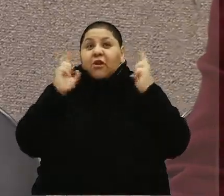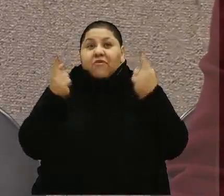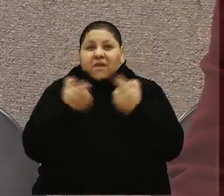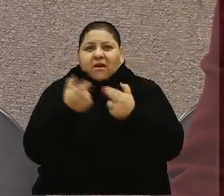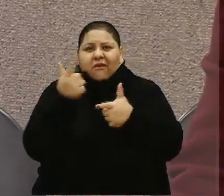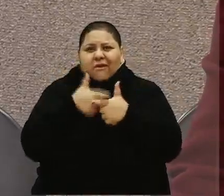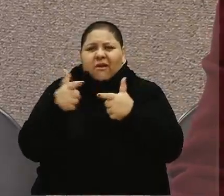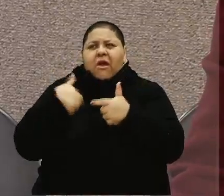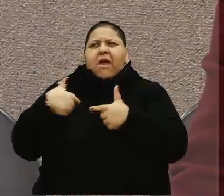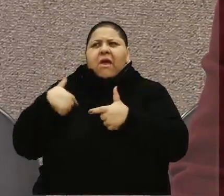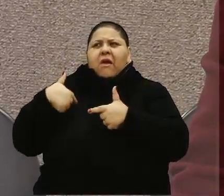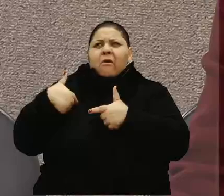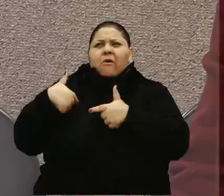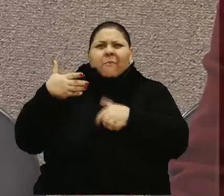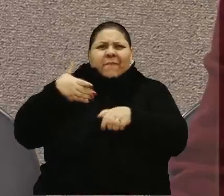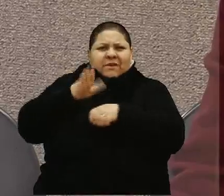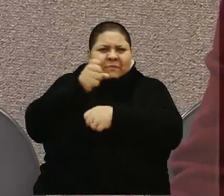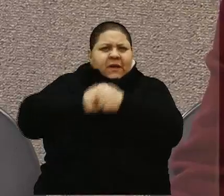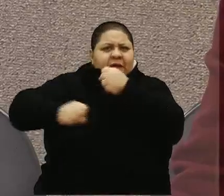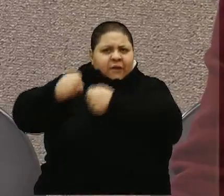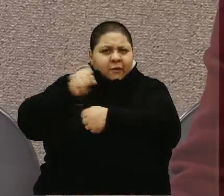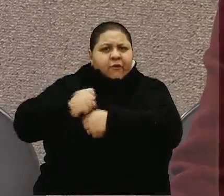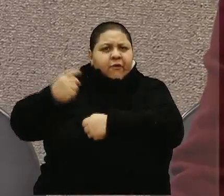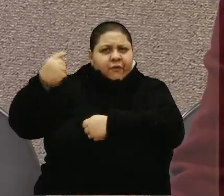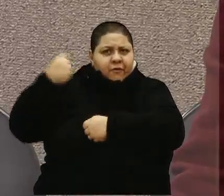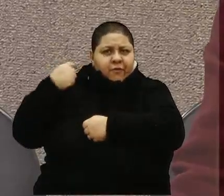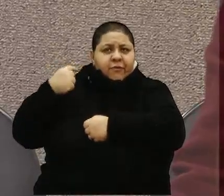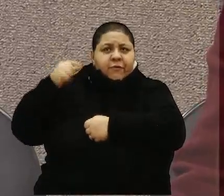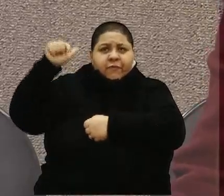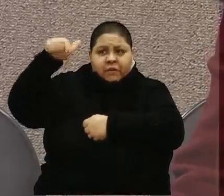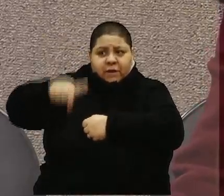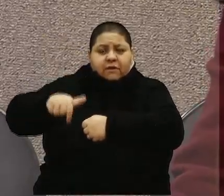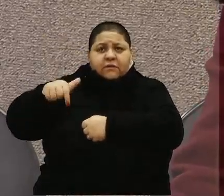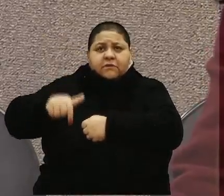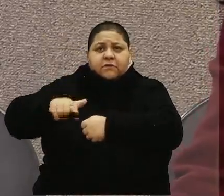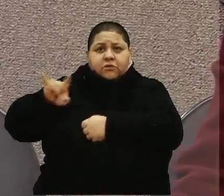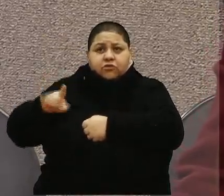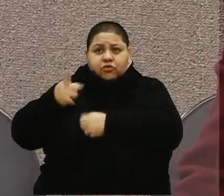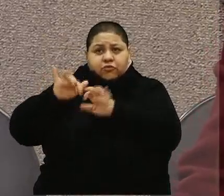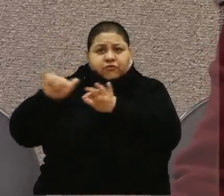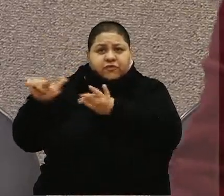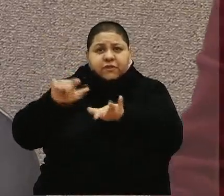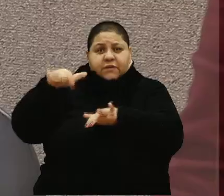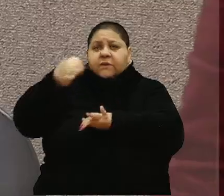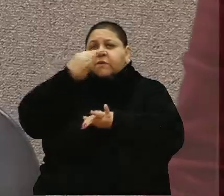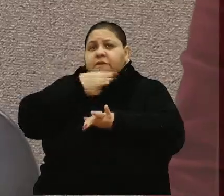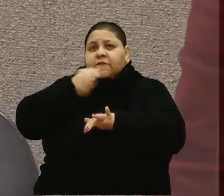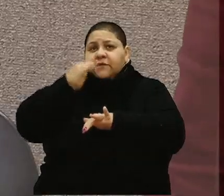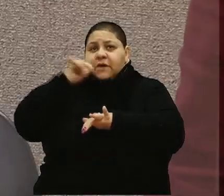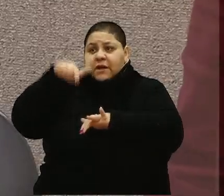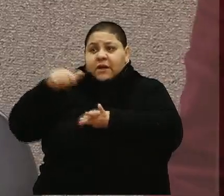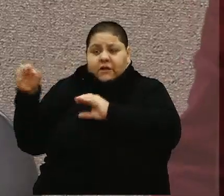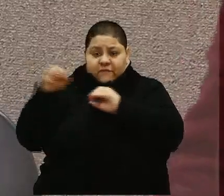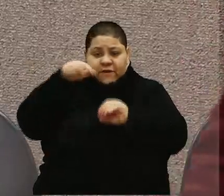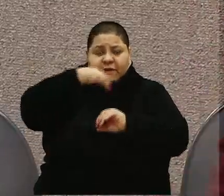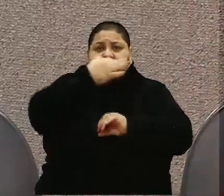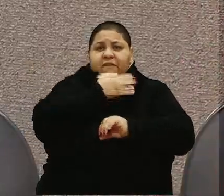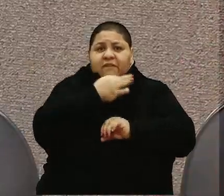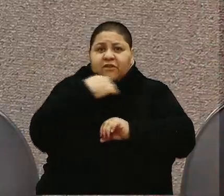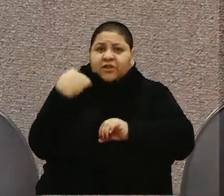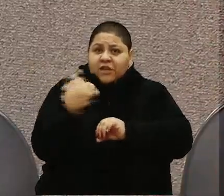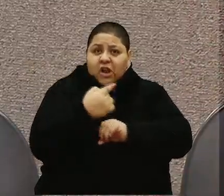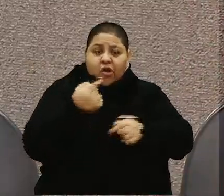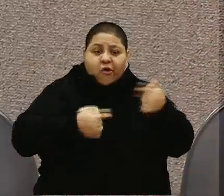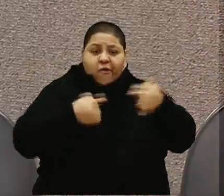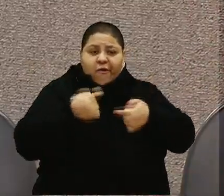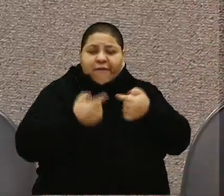ano passado, e ele veio, assim como veio no último fim de semana aqui para Caxias, ele veio e nas nossas